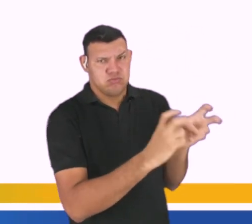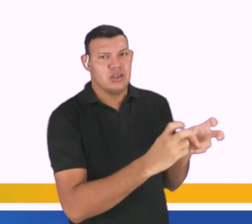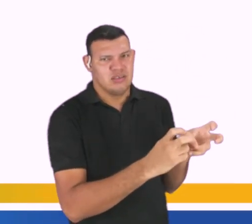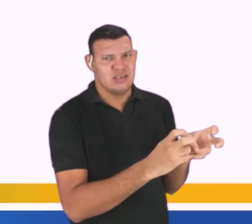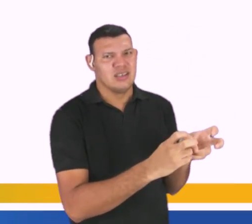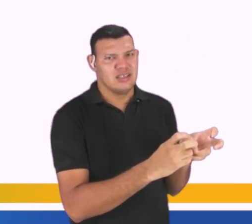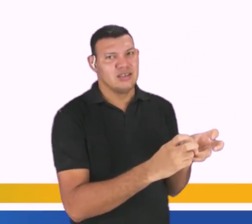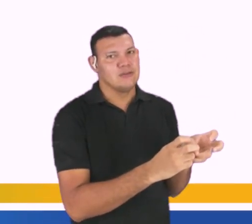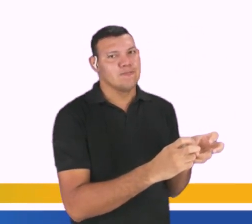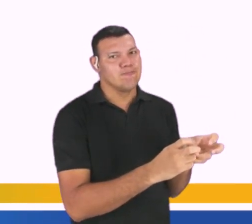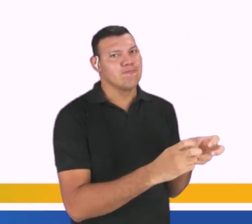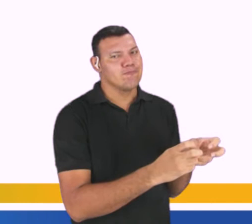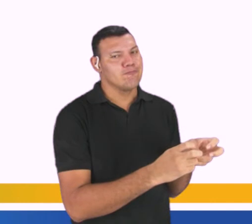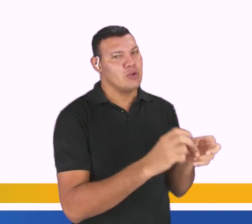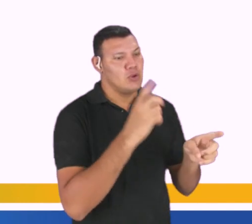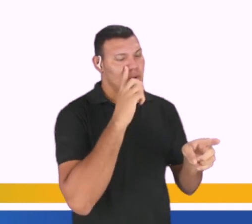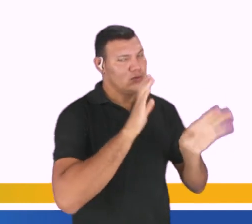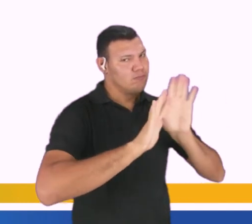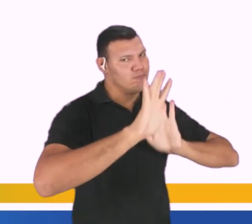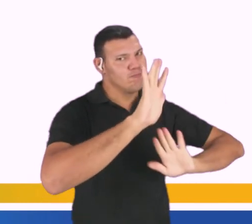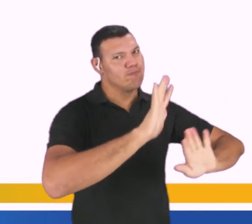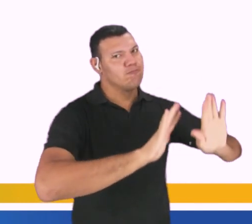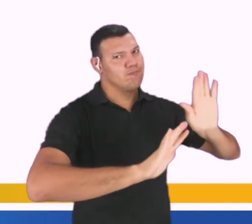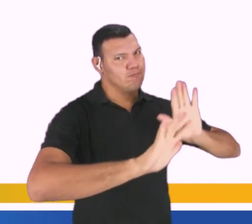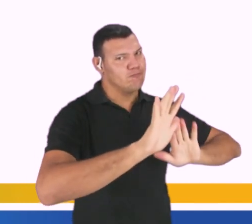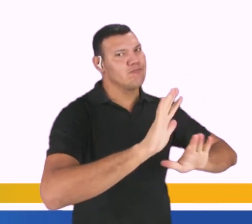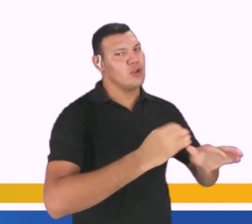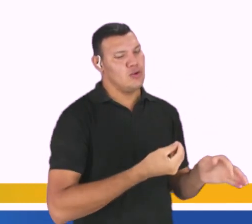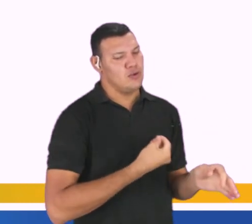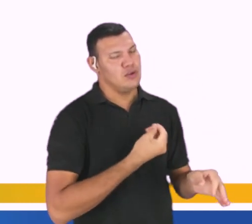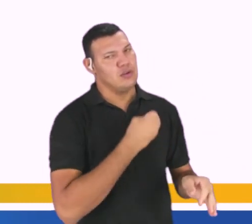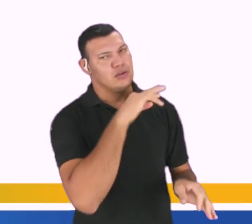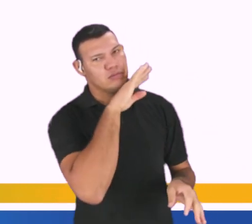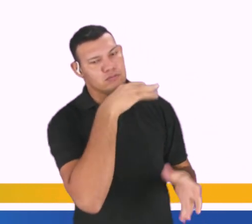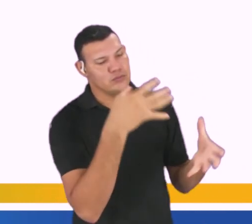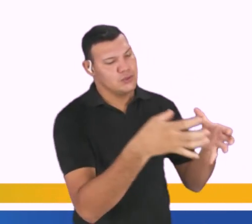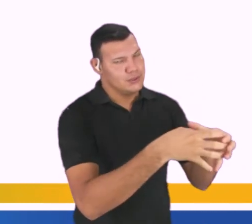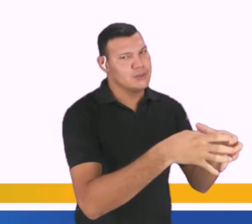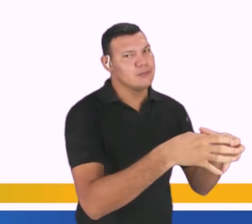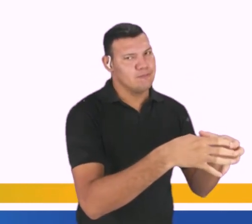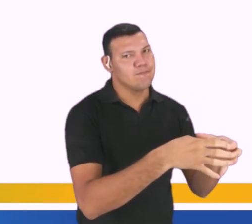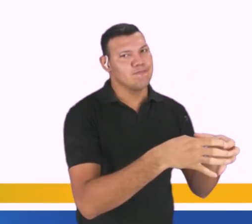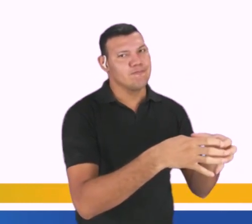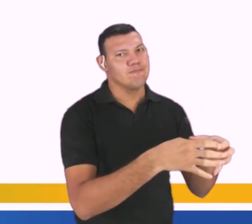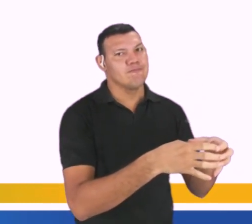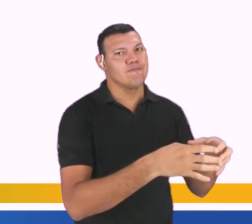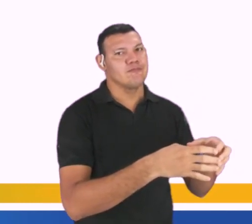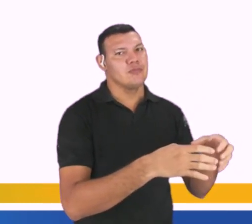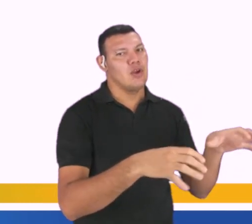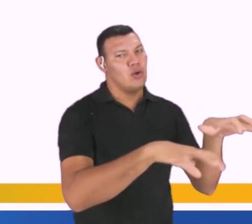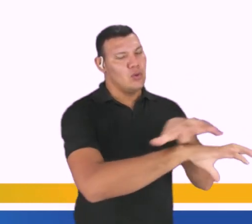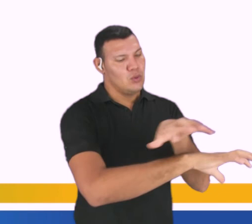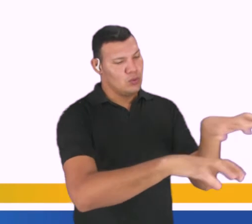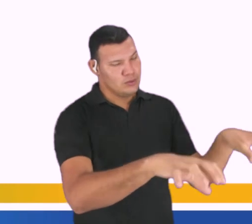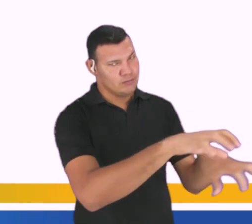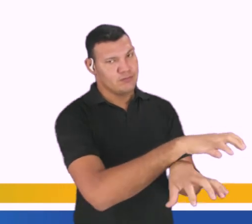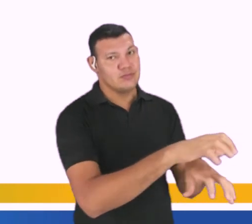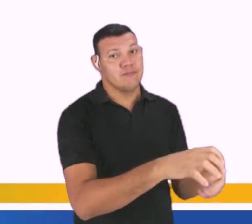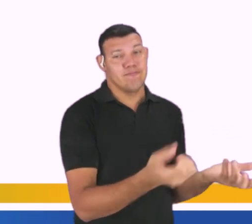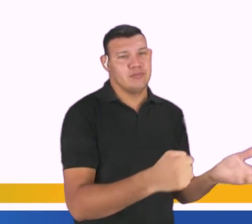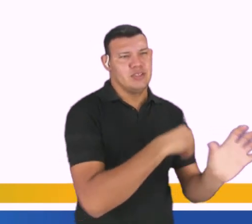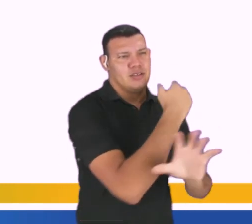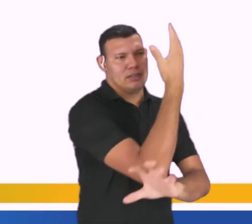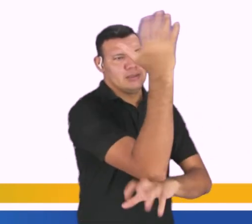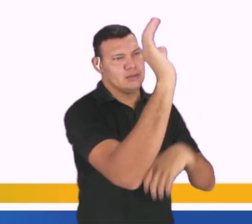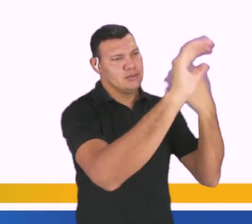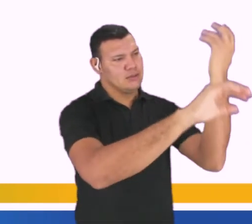ponto de colocar em risco a existência de ecossistemas, isso é um impacto ambiental negativo. Então eu devastei uma floresta,